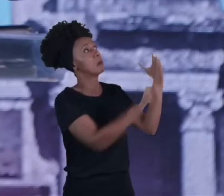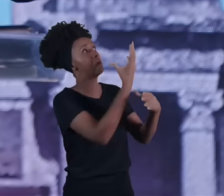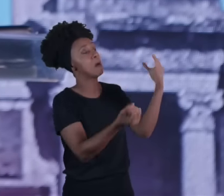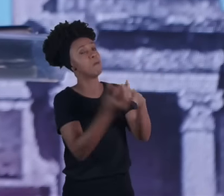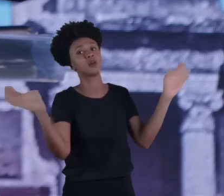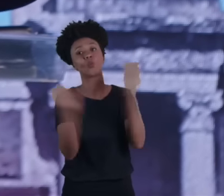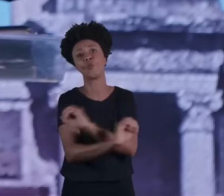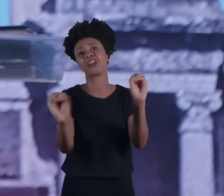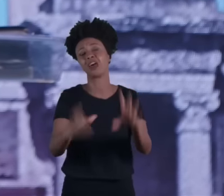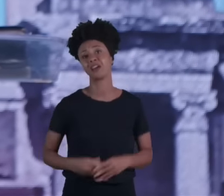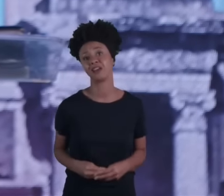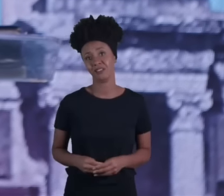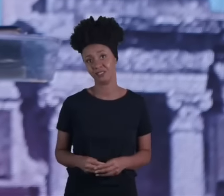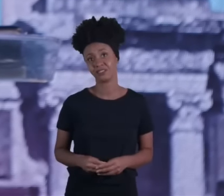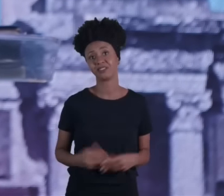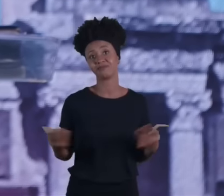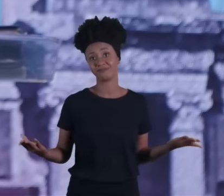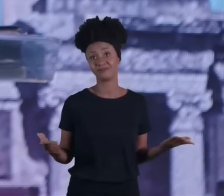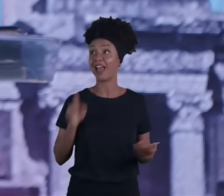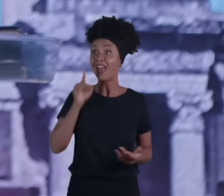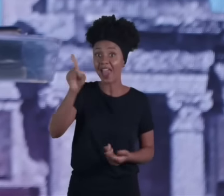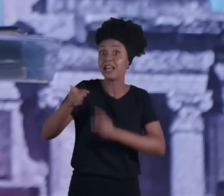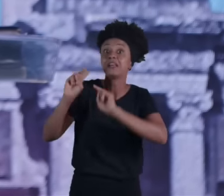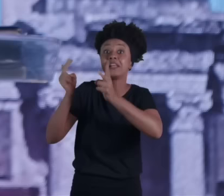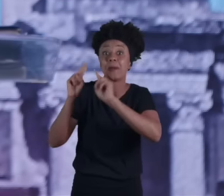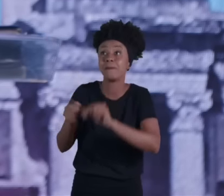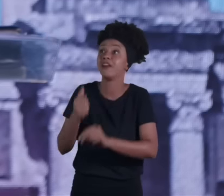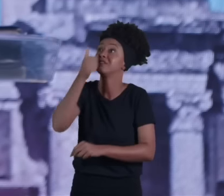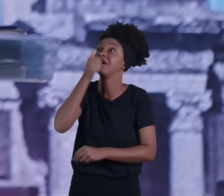Jesus morreu por mim e por você.